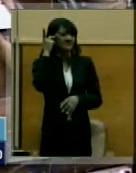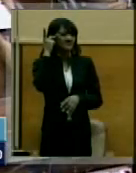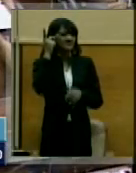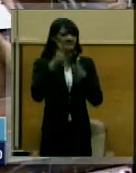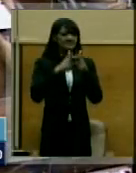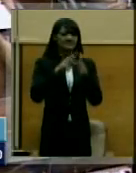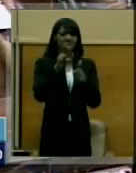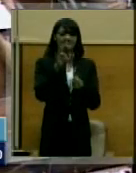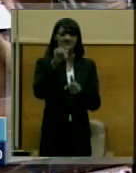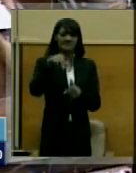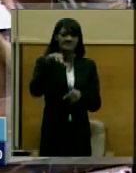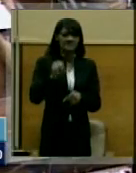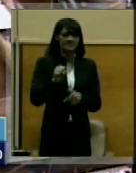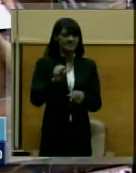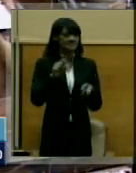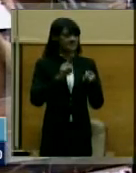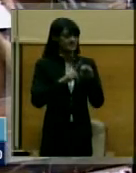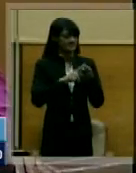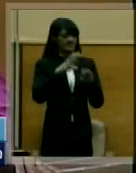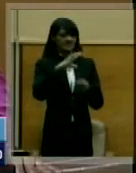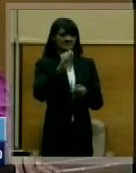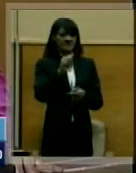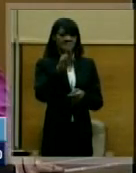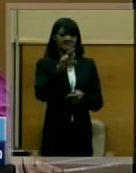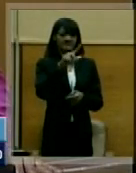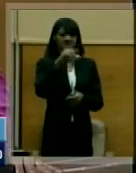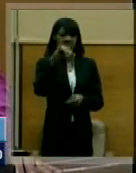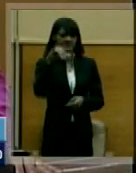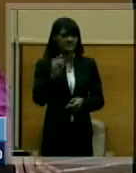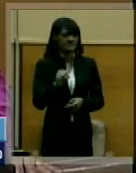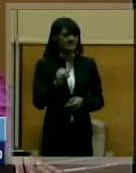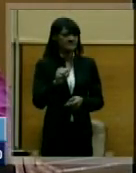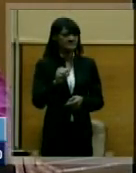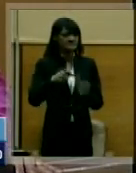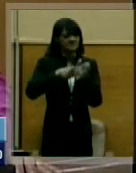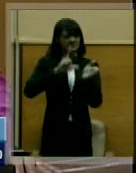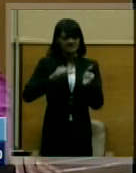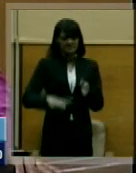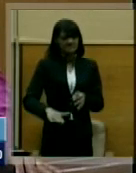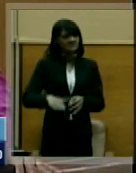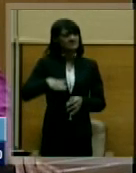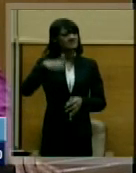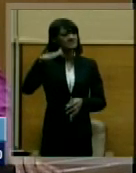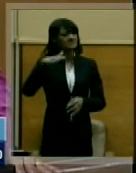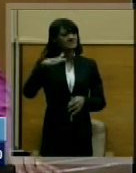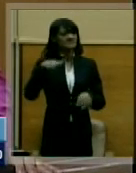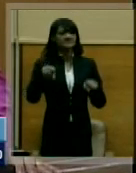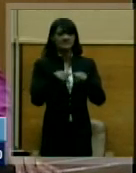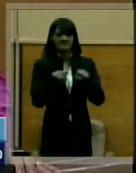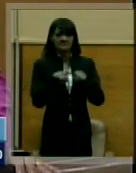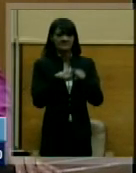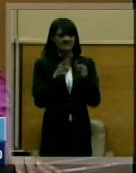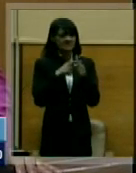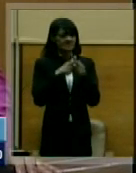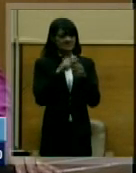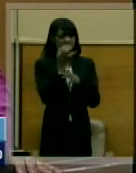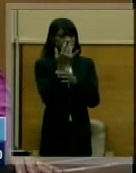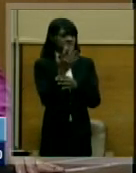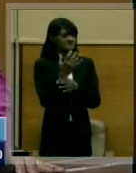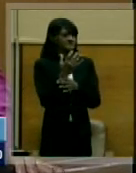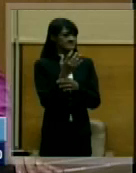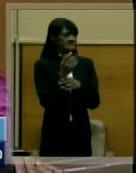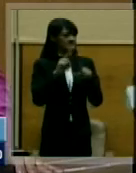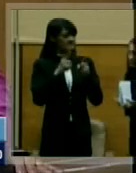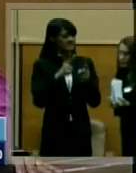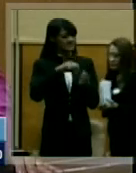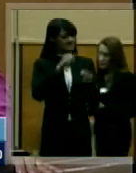Sergipe. O senhor Carlos, vítima de poliomielite ainda em criança. Com habilidade nas mãos, tornou-se mecânico de